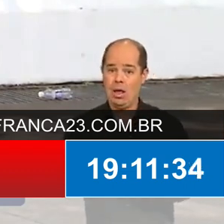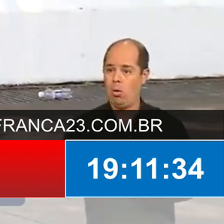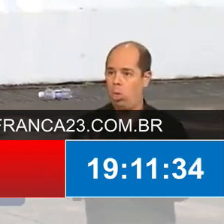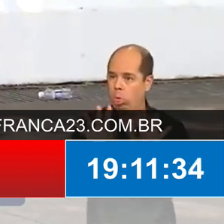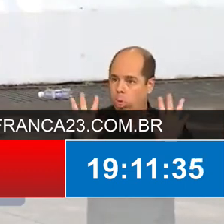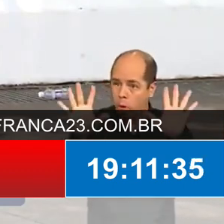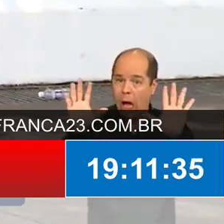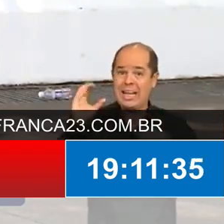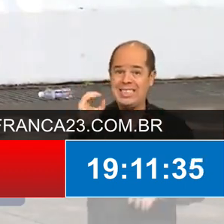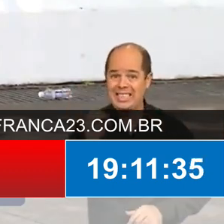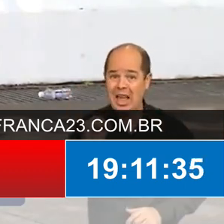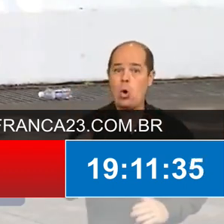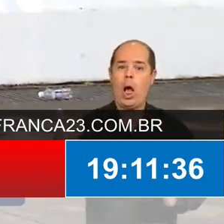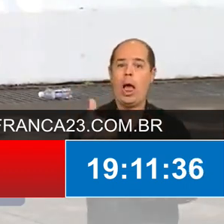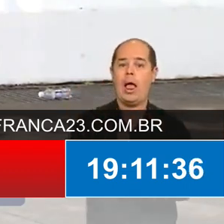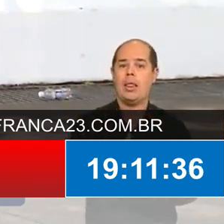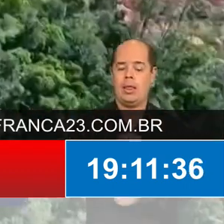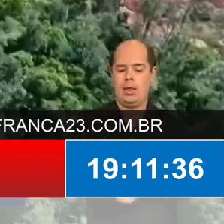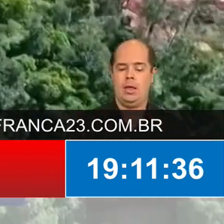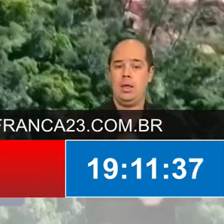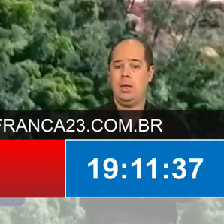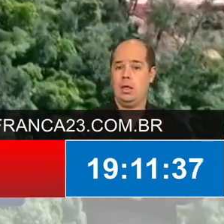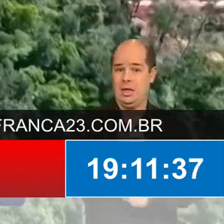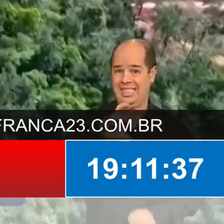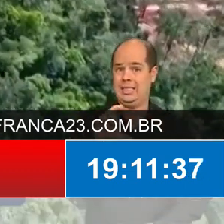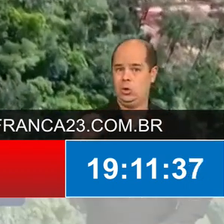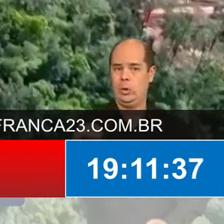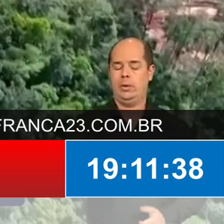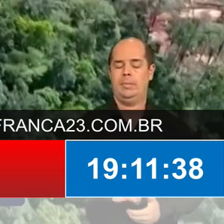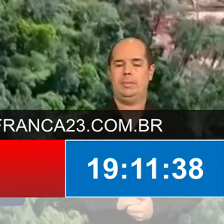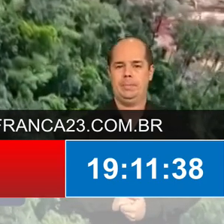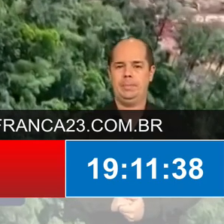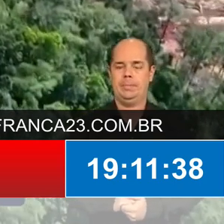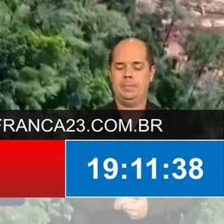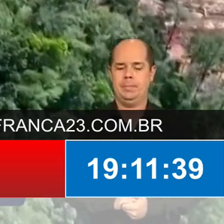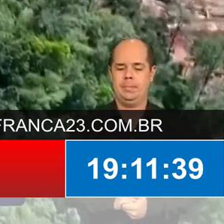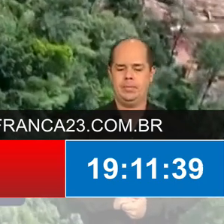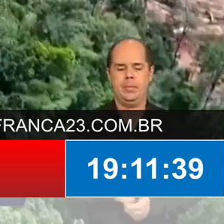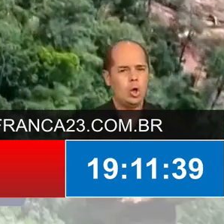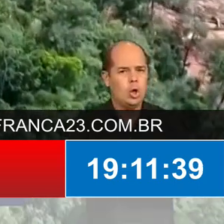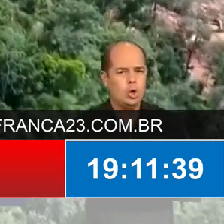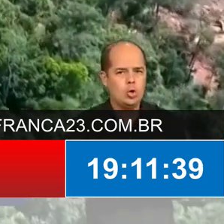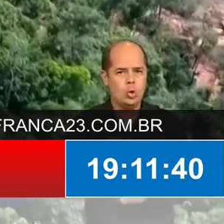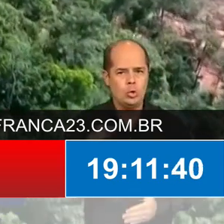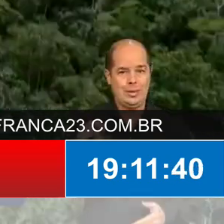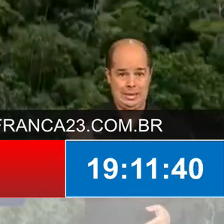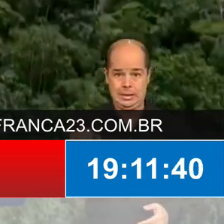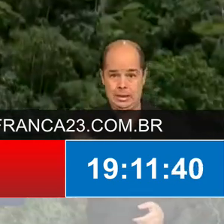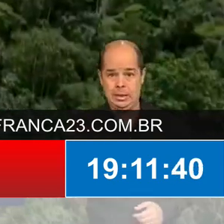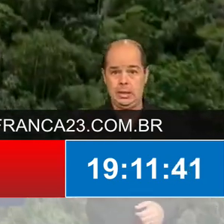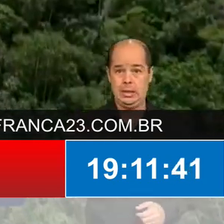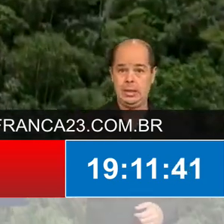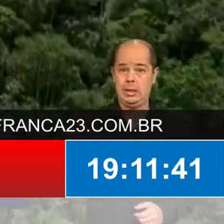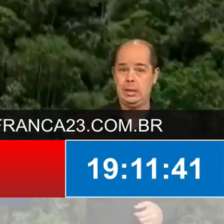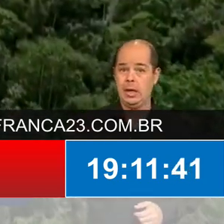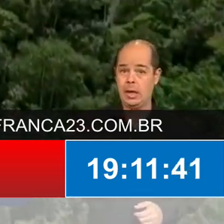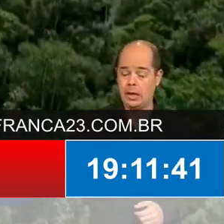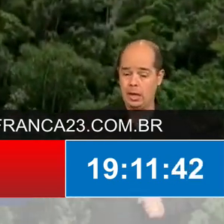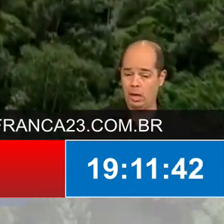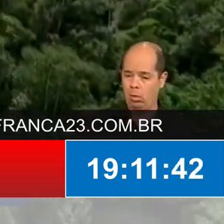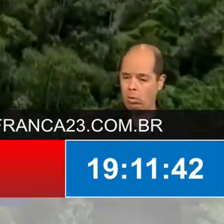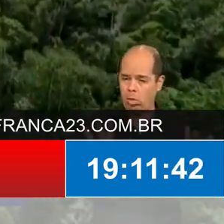climática até 2050. Segundo o estudo da CNI, apesar das maiores fontes de emissão